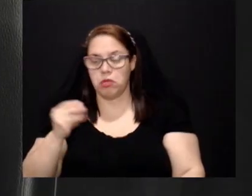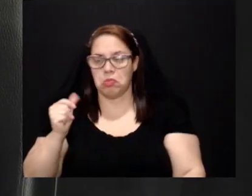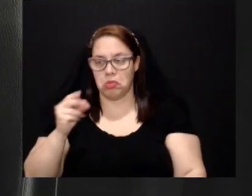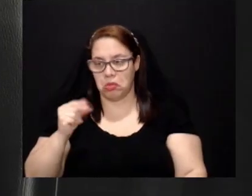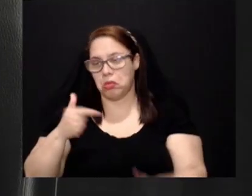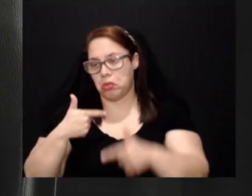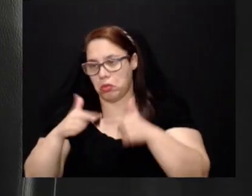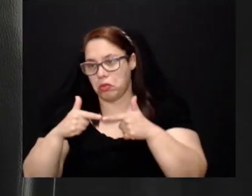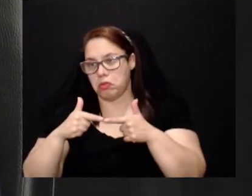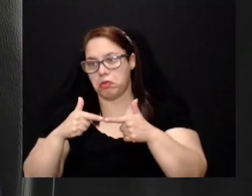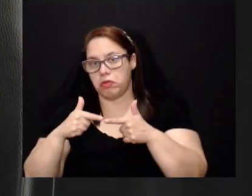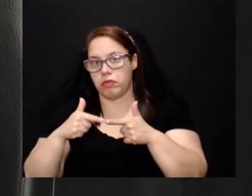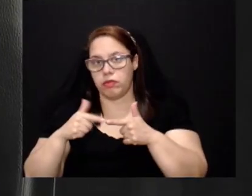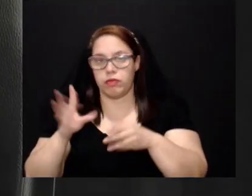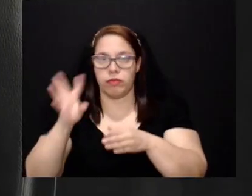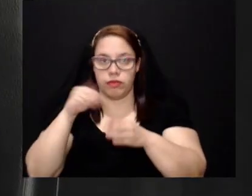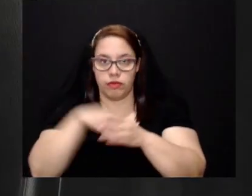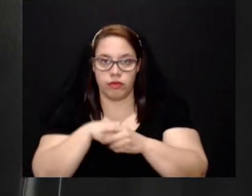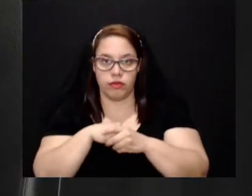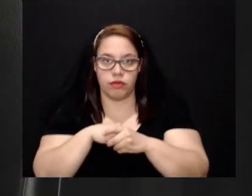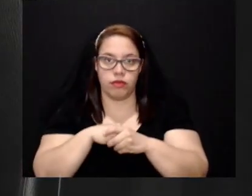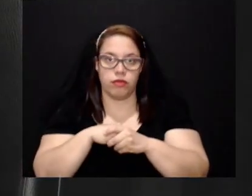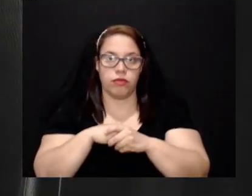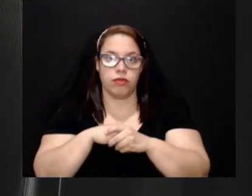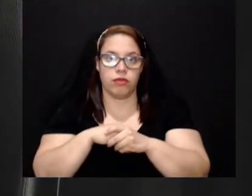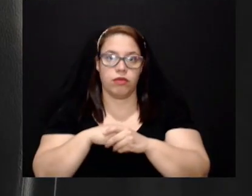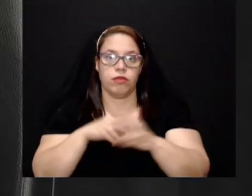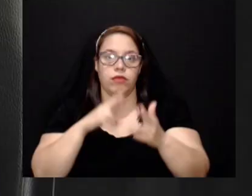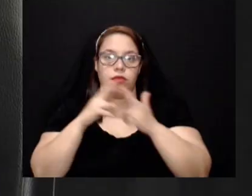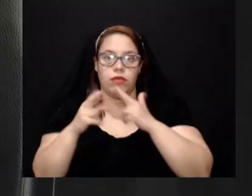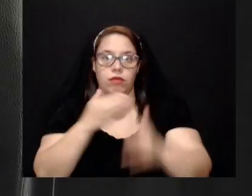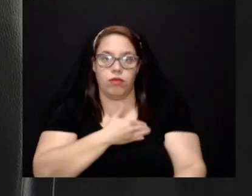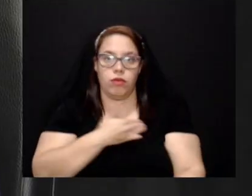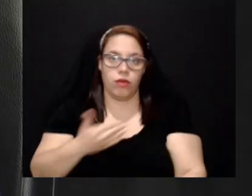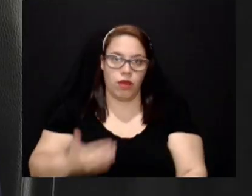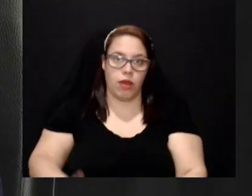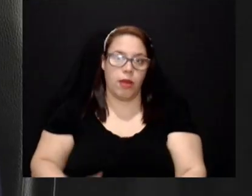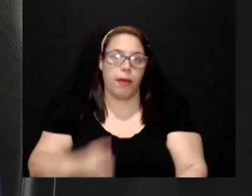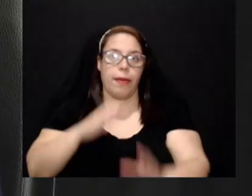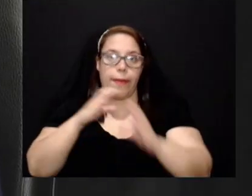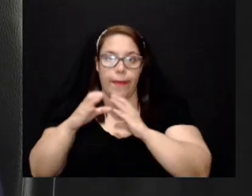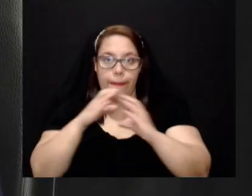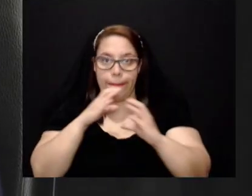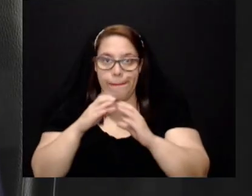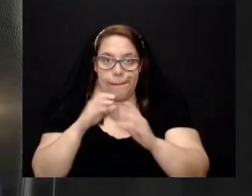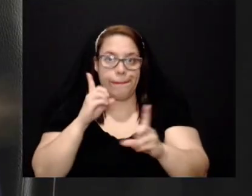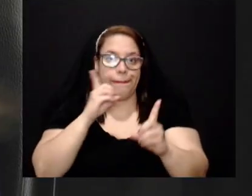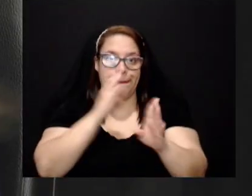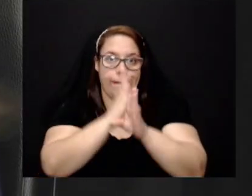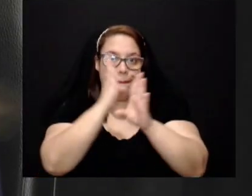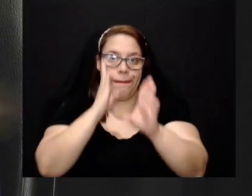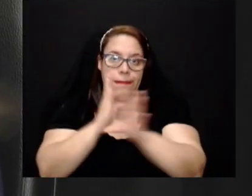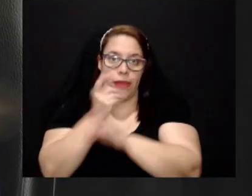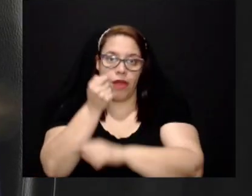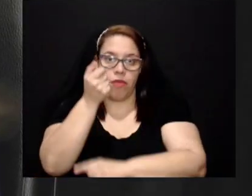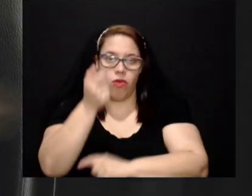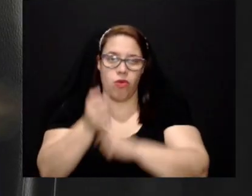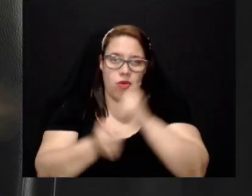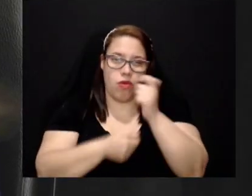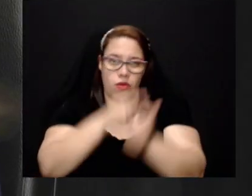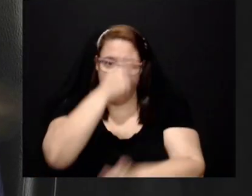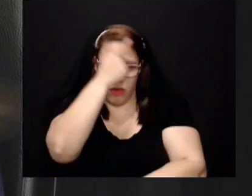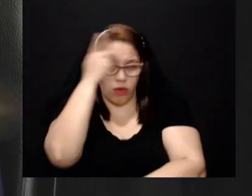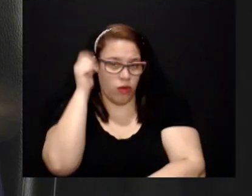da agência de relações públicas, agência de comunicação, você encontra muito poucas pessoas negras, né? Você costuma ser